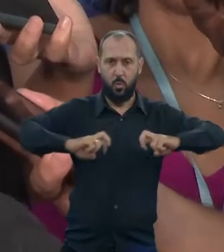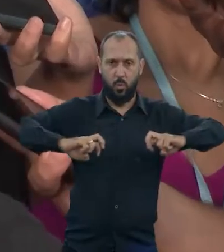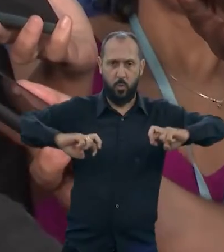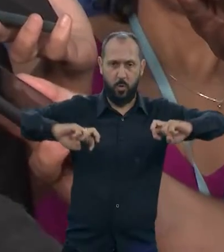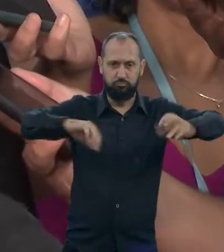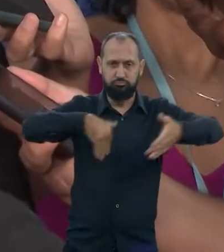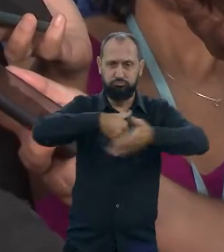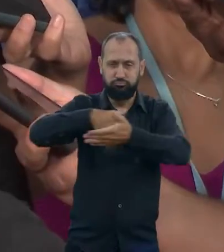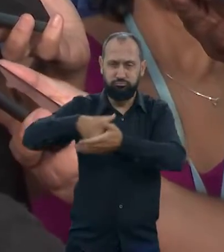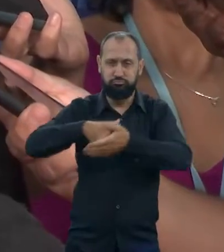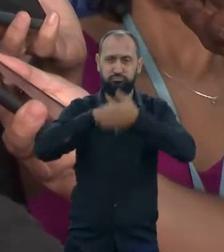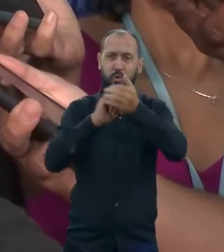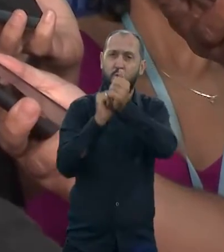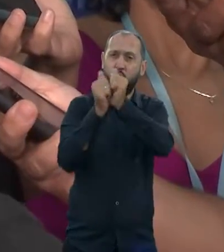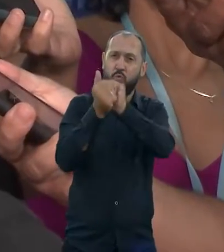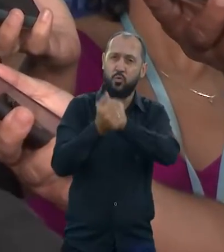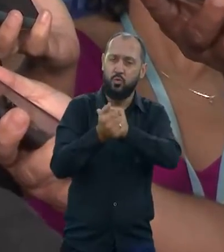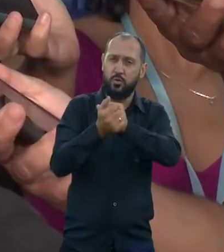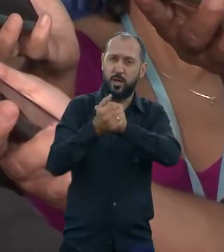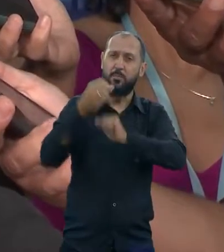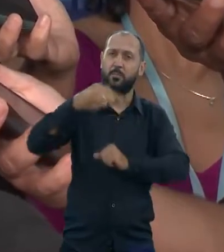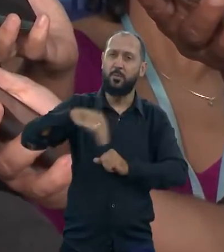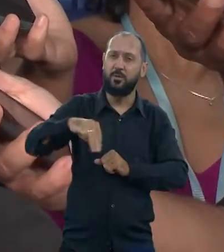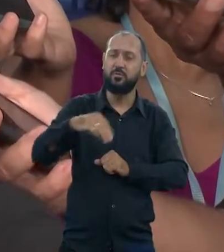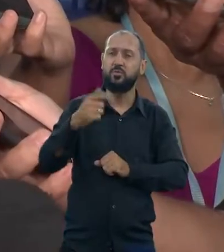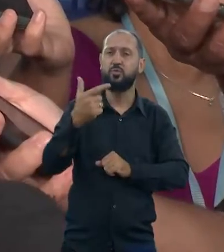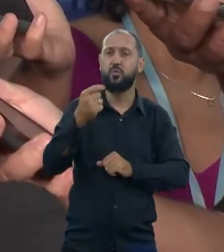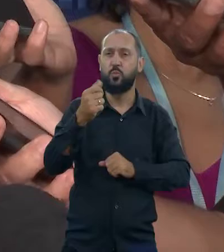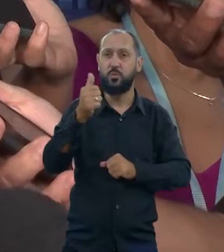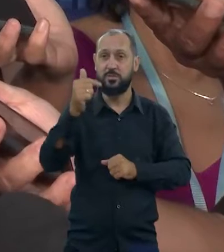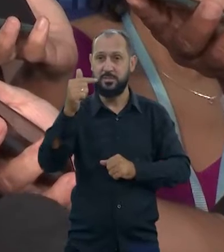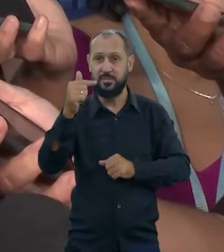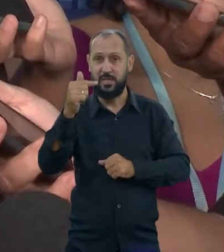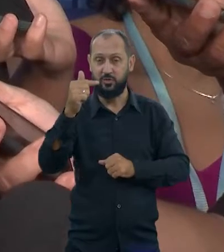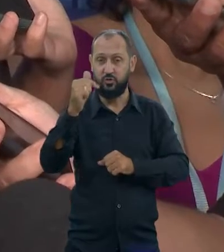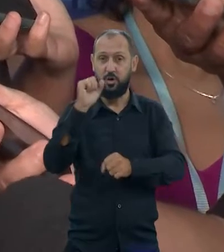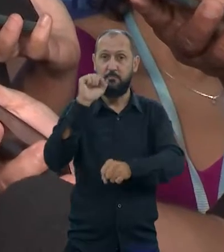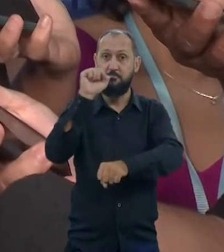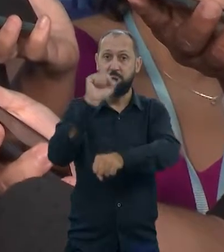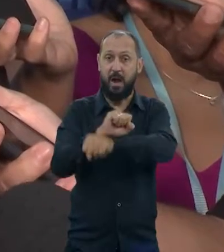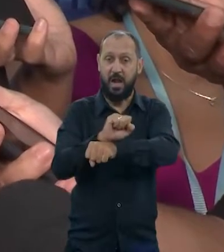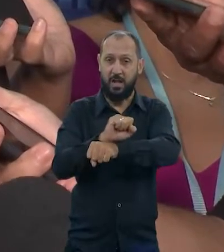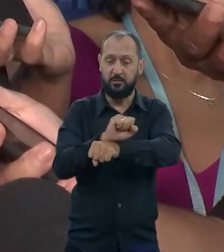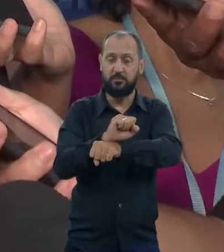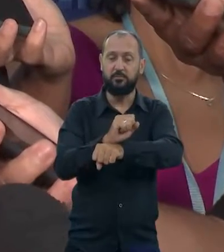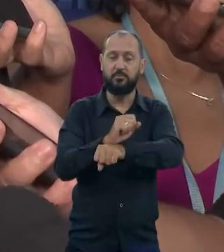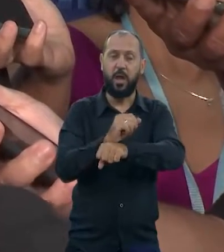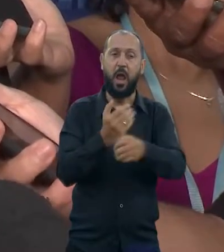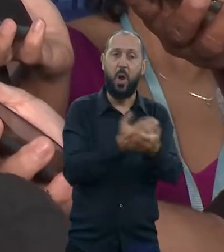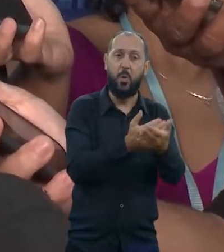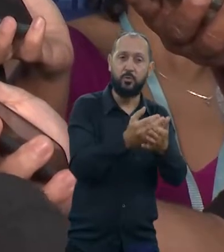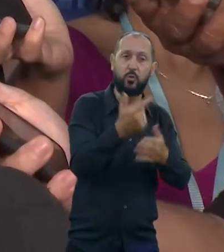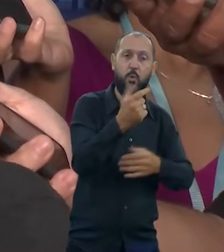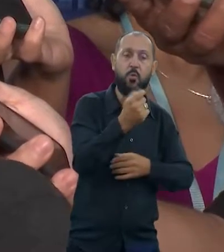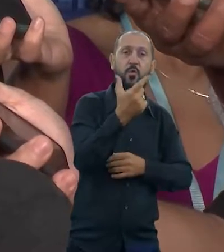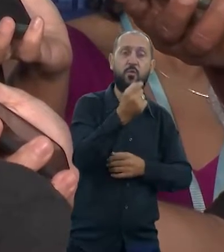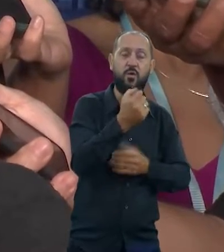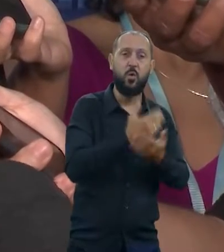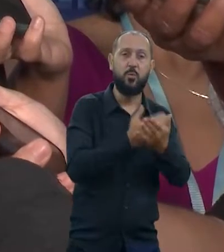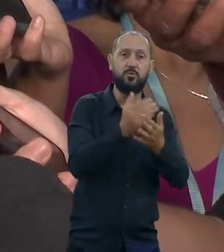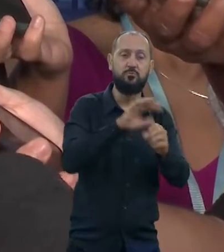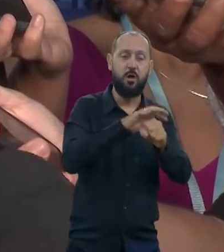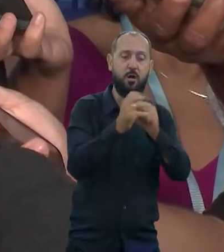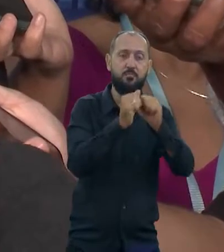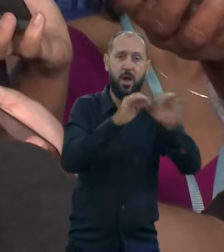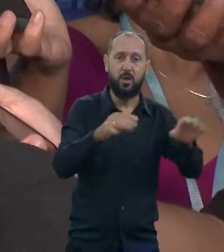Morenão está parado desde 2017, parcialmente interditado em 2017. Em 2020 veio a